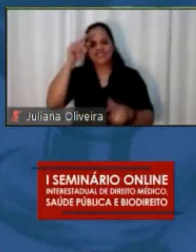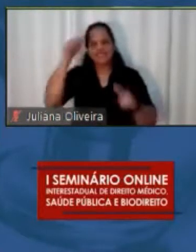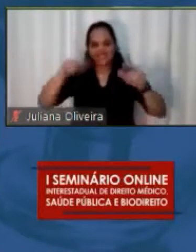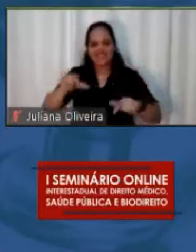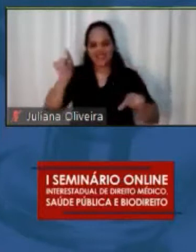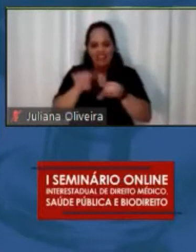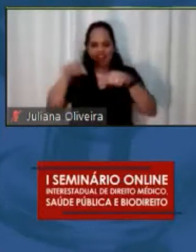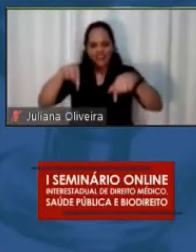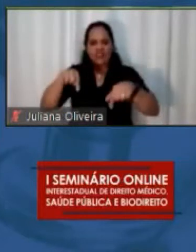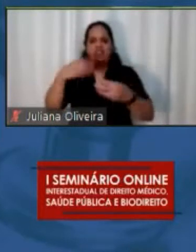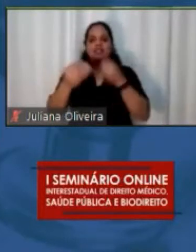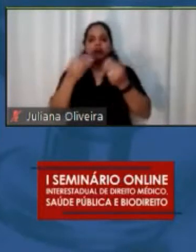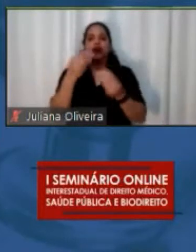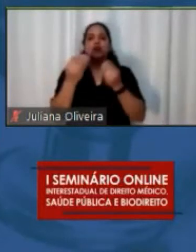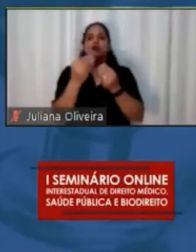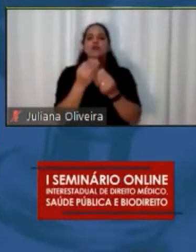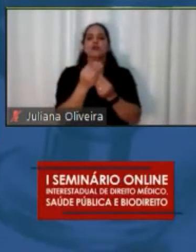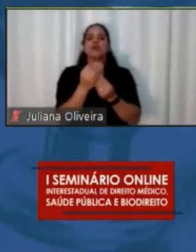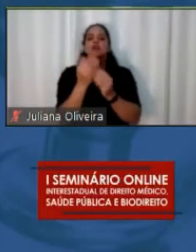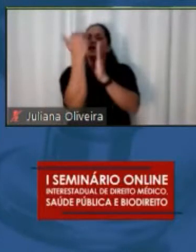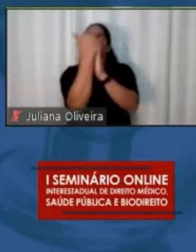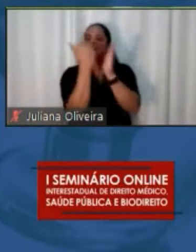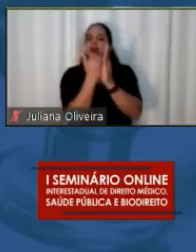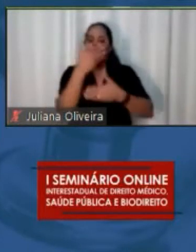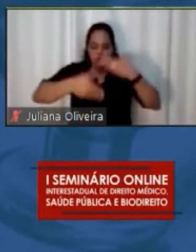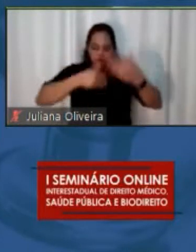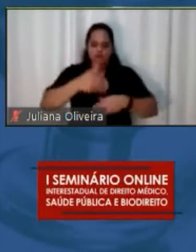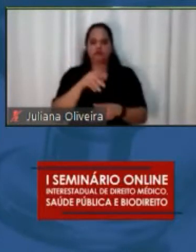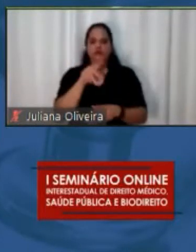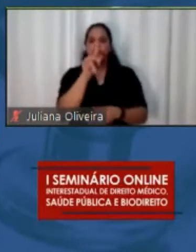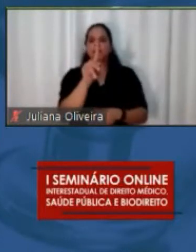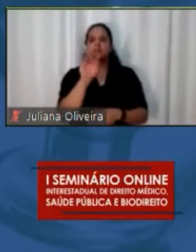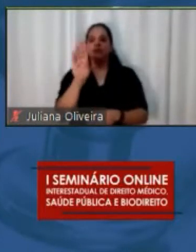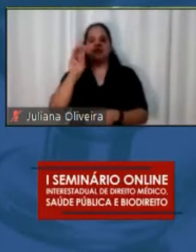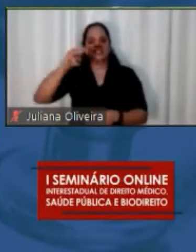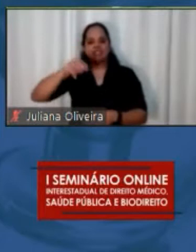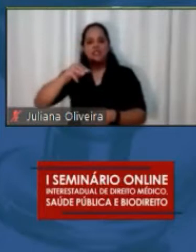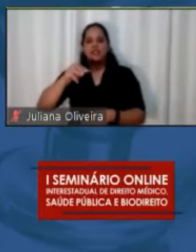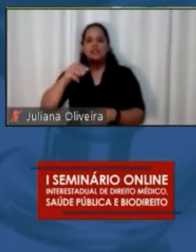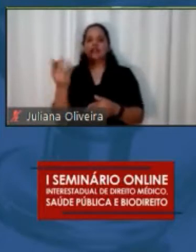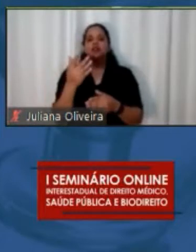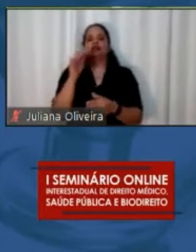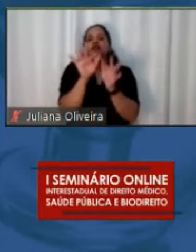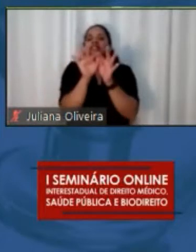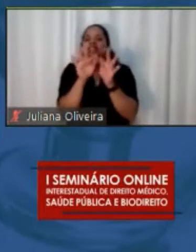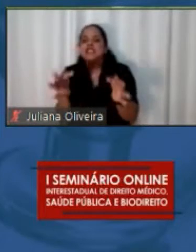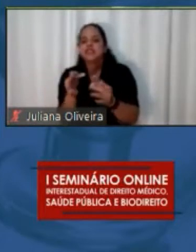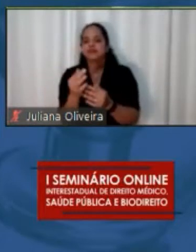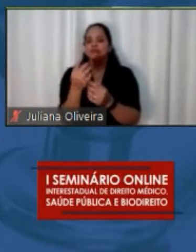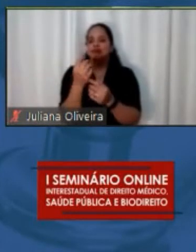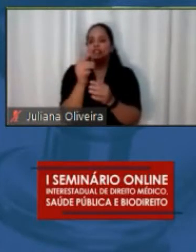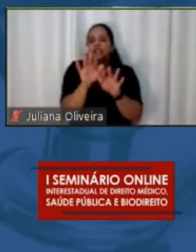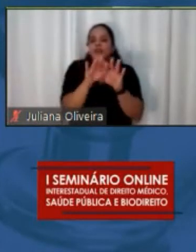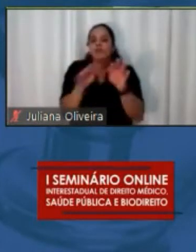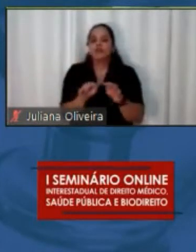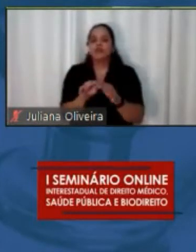então, um programa de gerenciamento? São passos simples, com custos baixos, com investimentos mínimos, em que